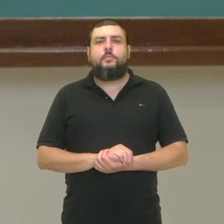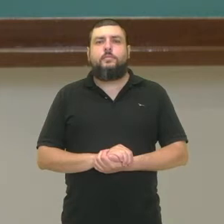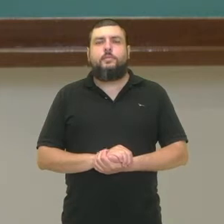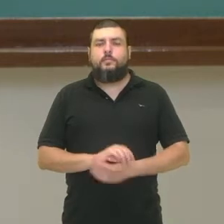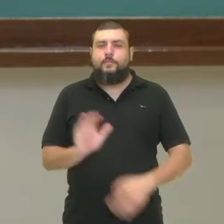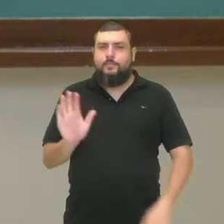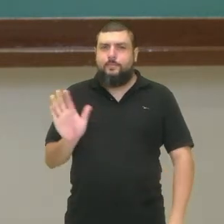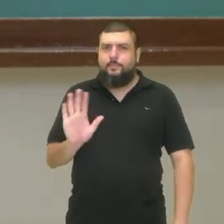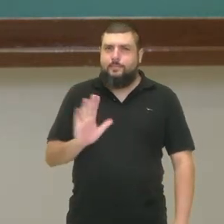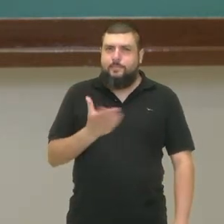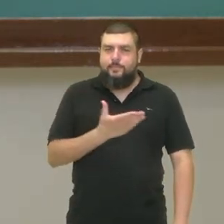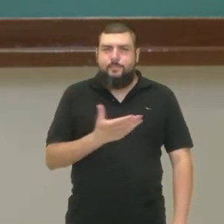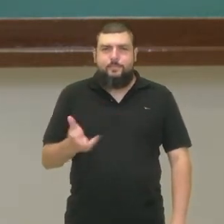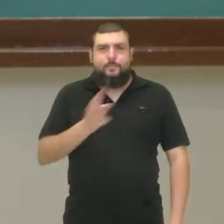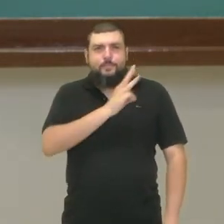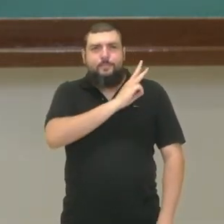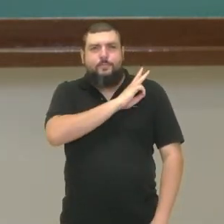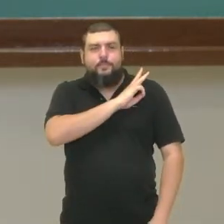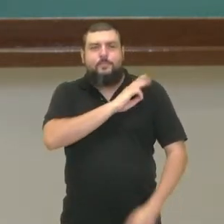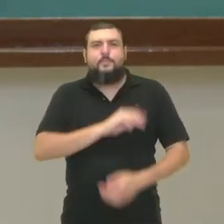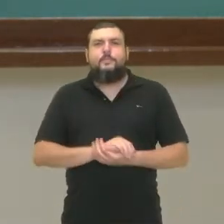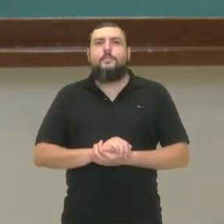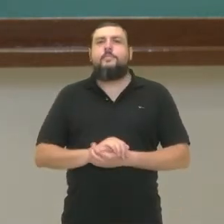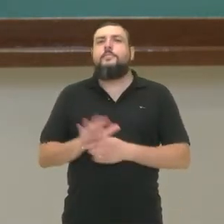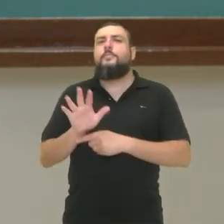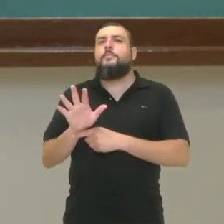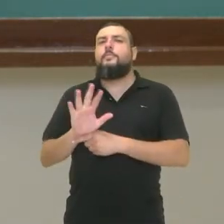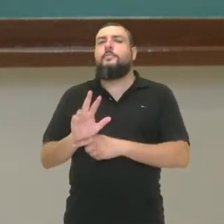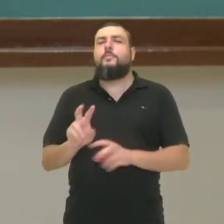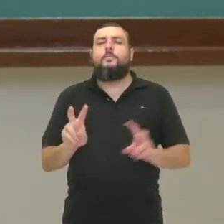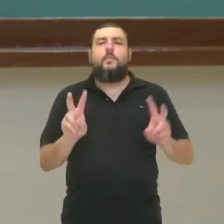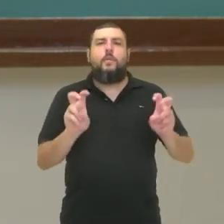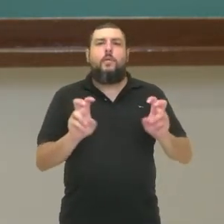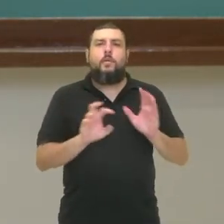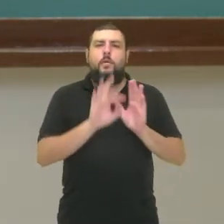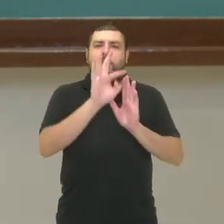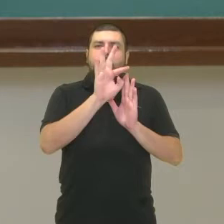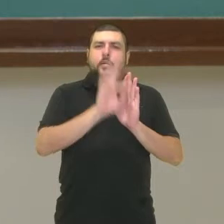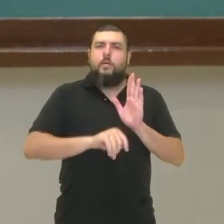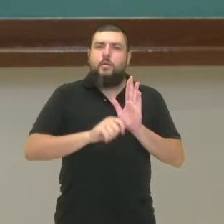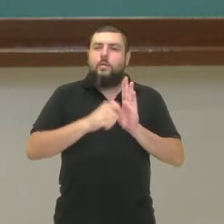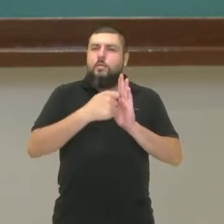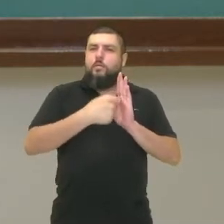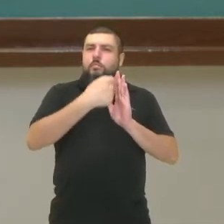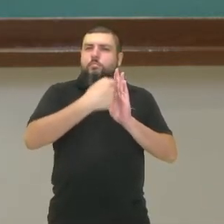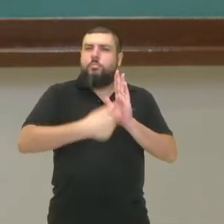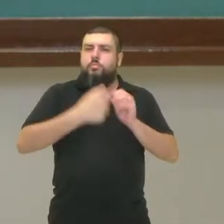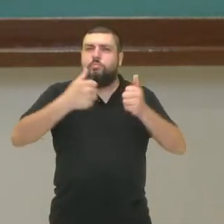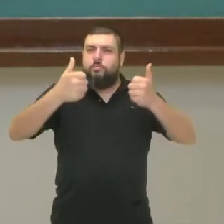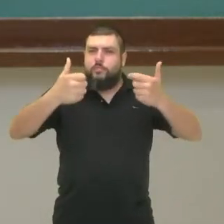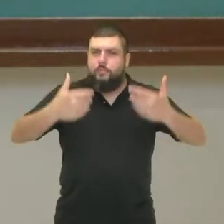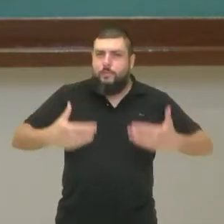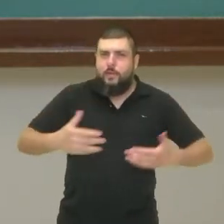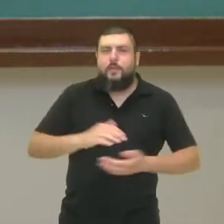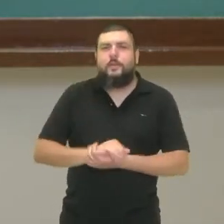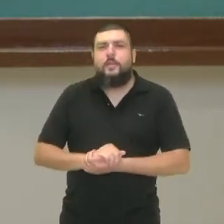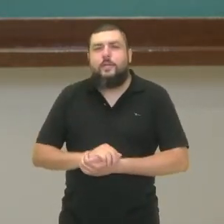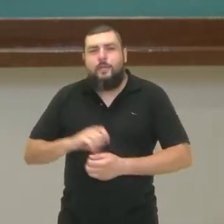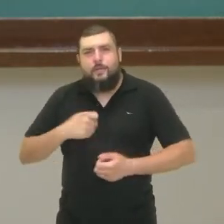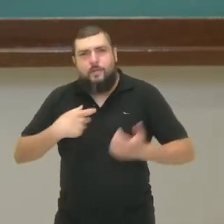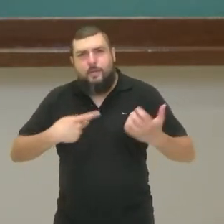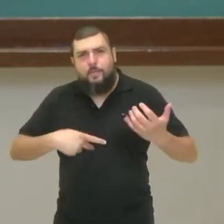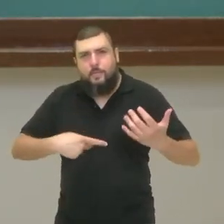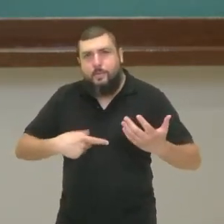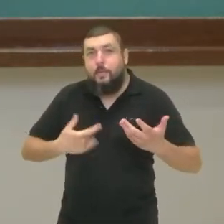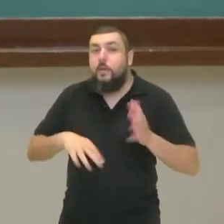Olá, estudantes da terceira série. Nesse vídeo vamos falar sobre texto dissertativo argumentativo. Olá, querido Paulo. Qual é o sinal